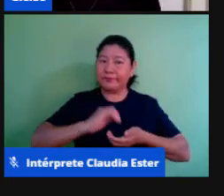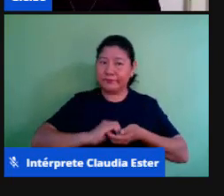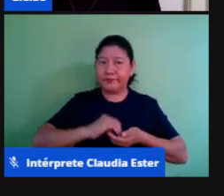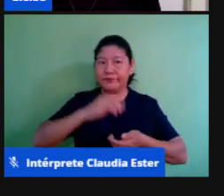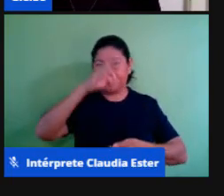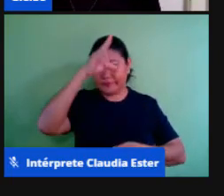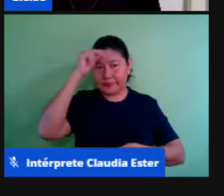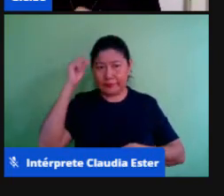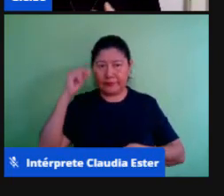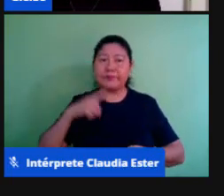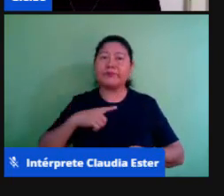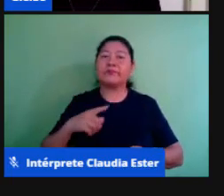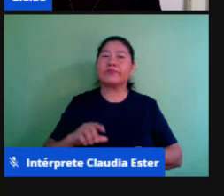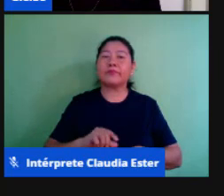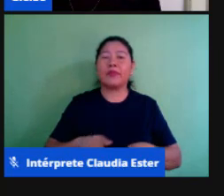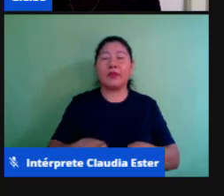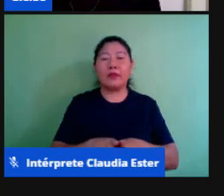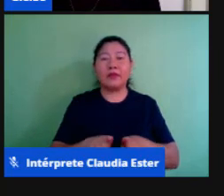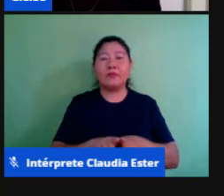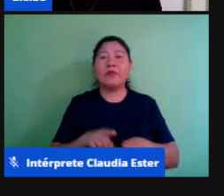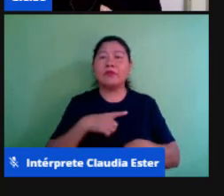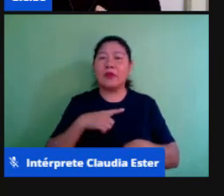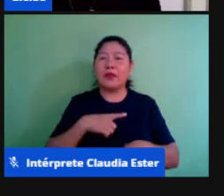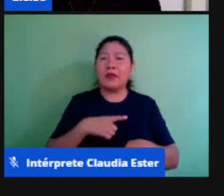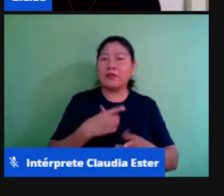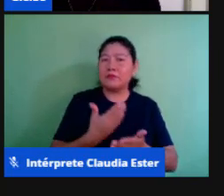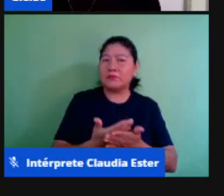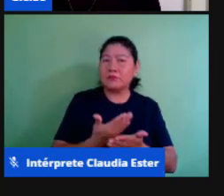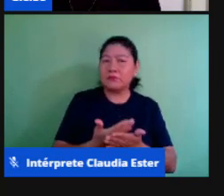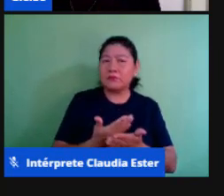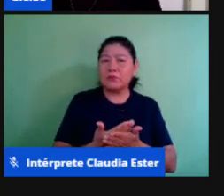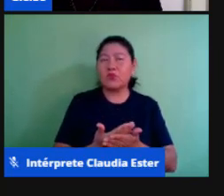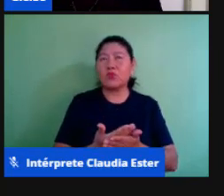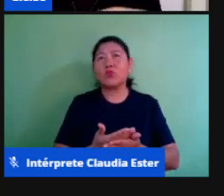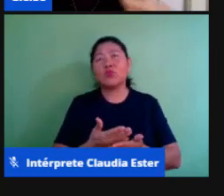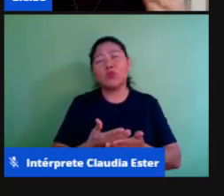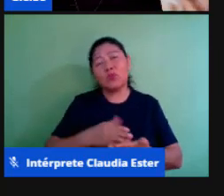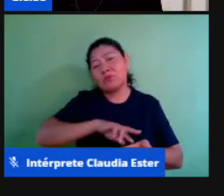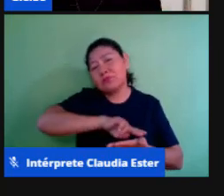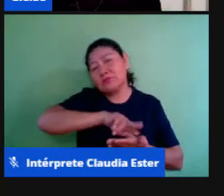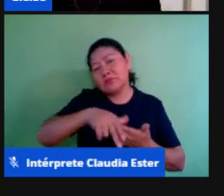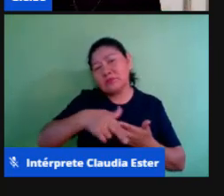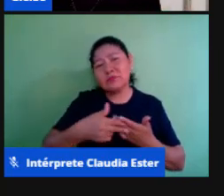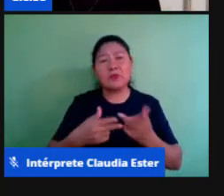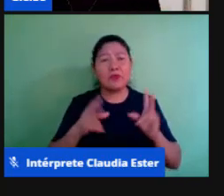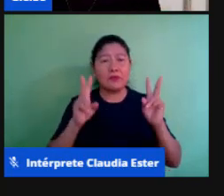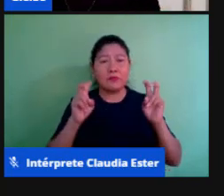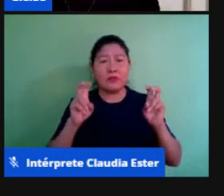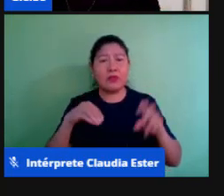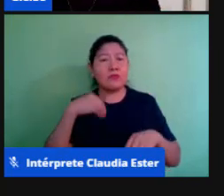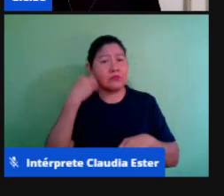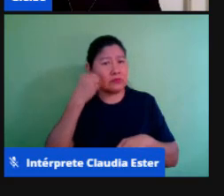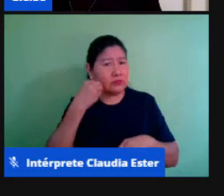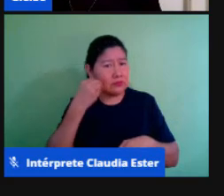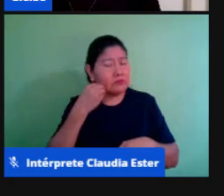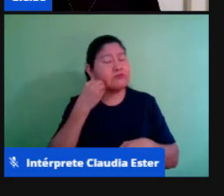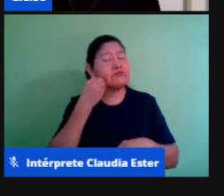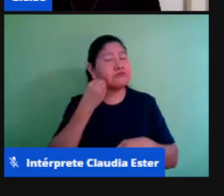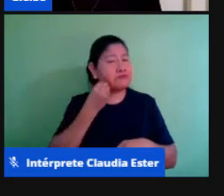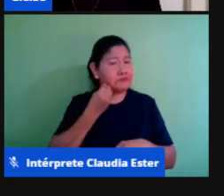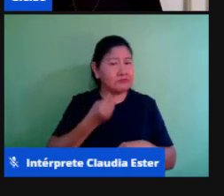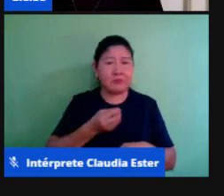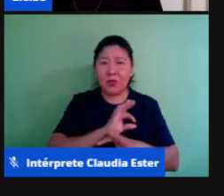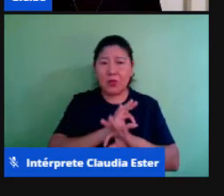que ela tem um vasto conhecimento, ela já perpassou da educação infantil até o 5º ano, então,